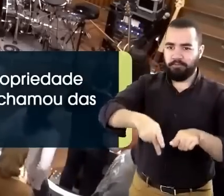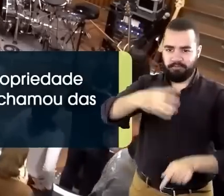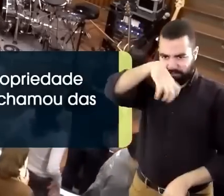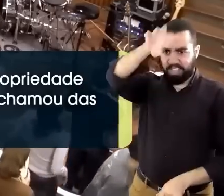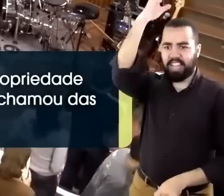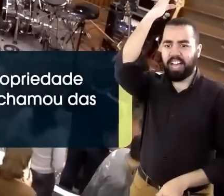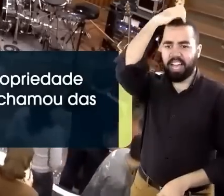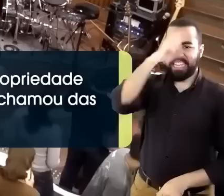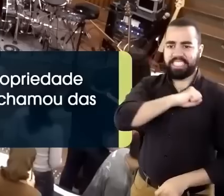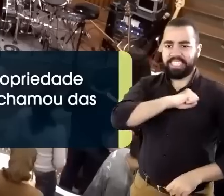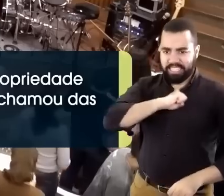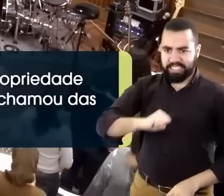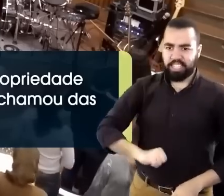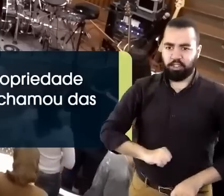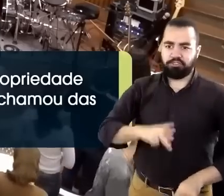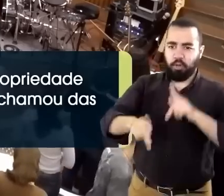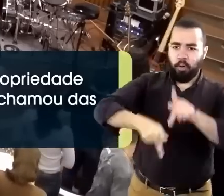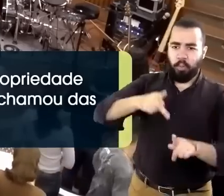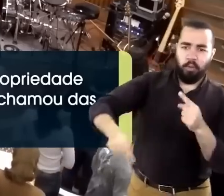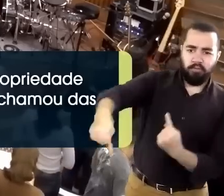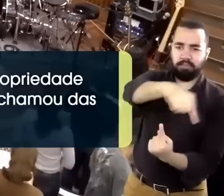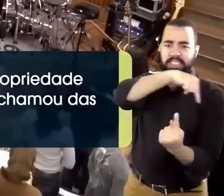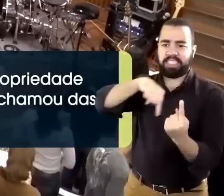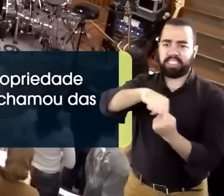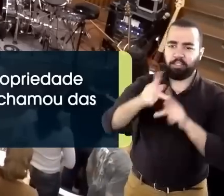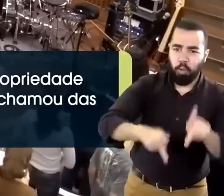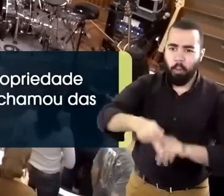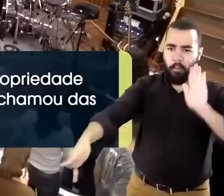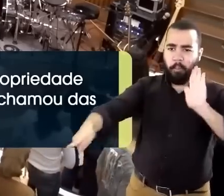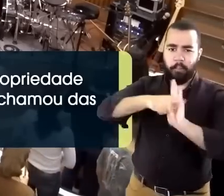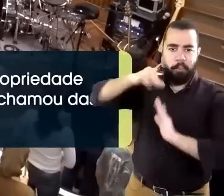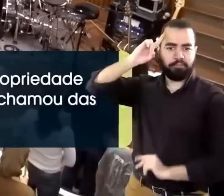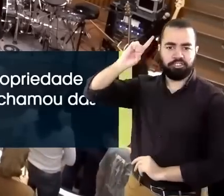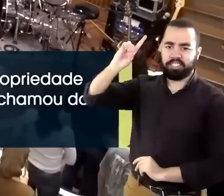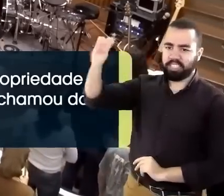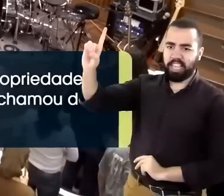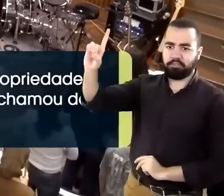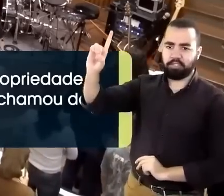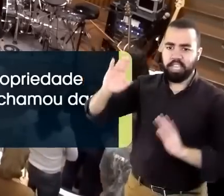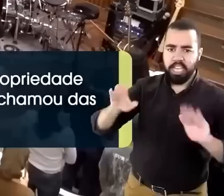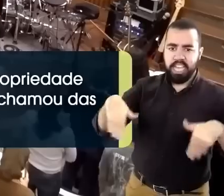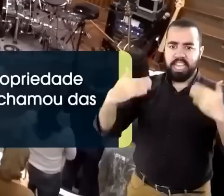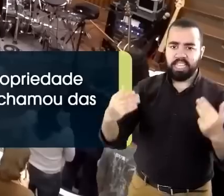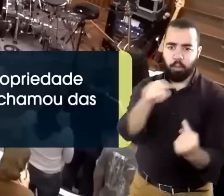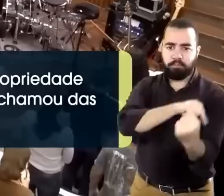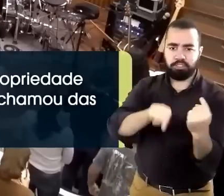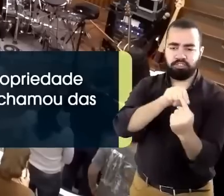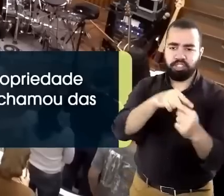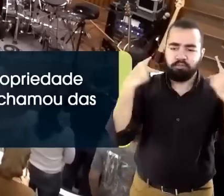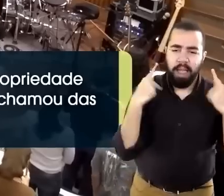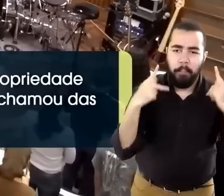real, nação santa, povo de propriedade exclusiva de Deus, a fim de proclamarmos